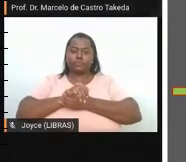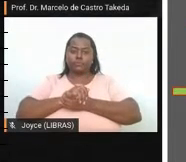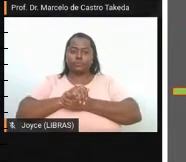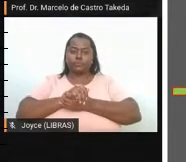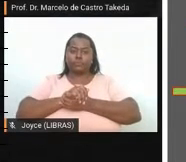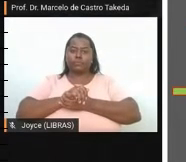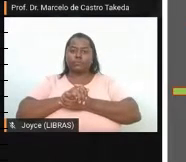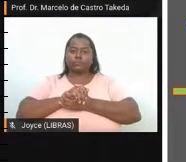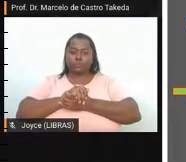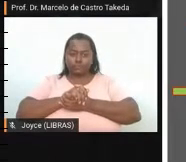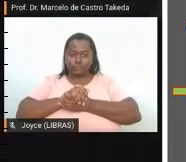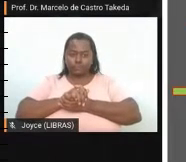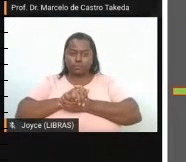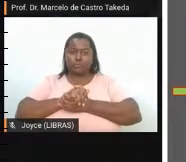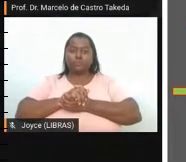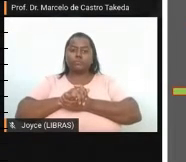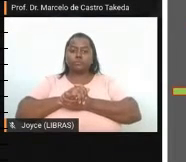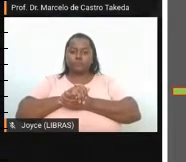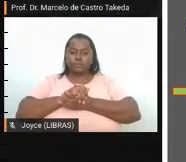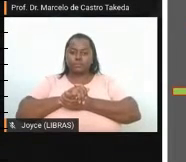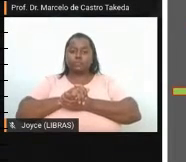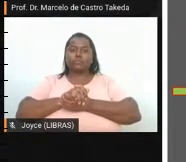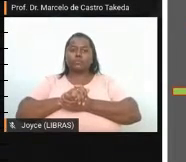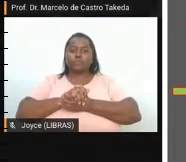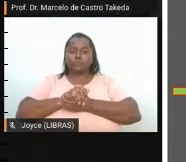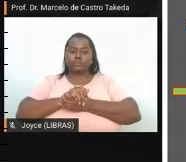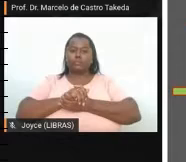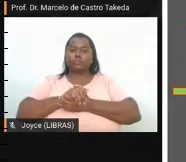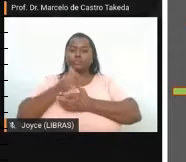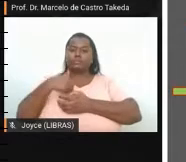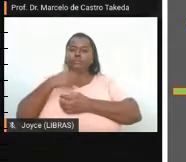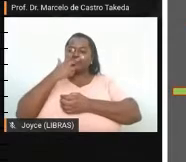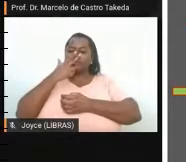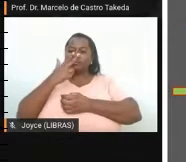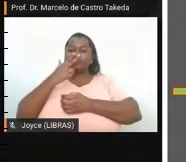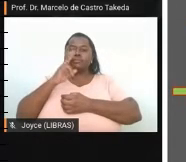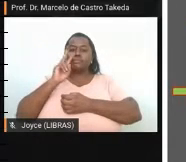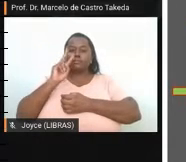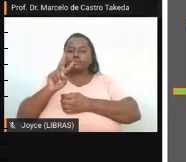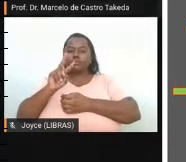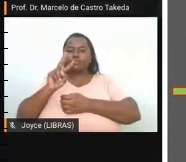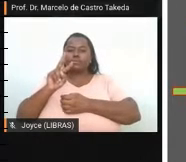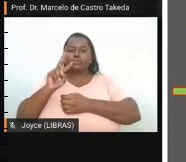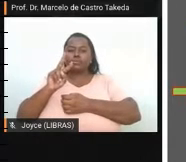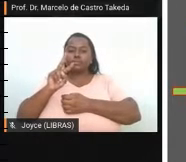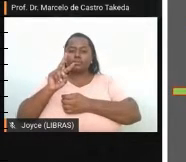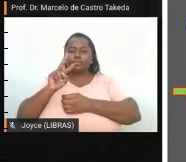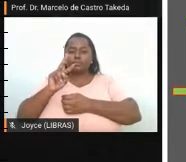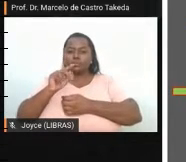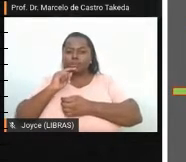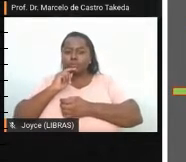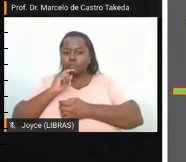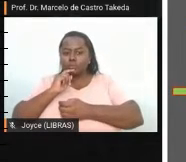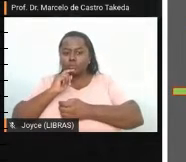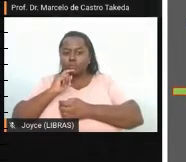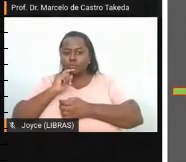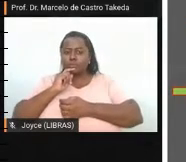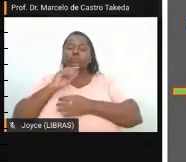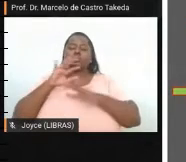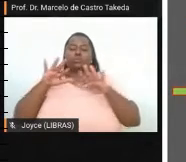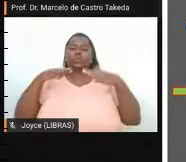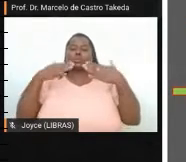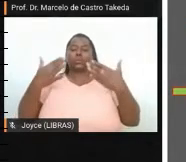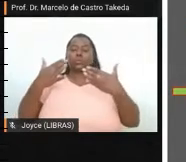Eu vi alguma coisa referida ali ao nome, vou partir do princípio que tenha sido assim, vou repetir então. Tá? Quando a gente entra